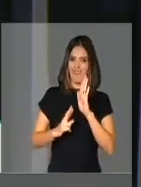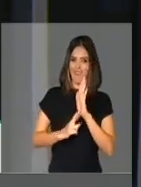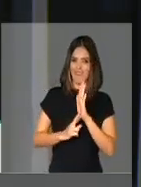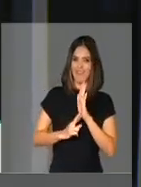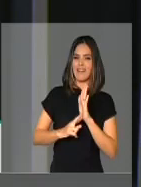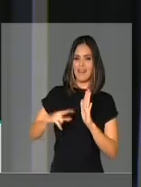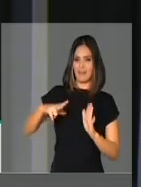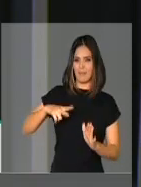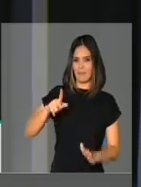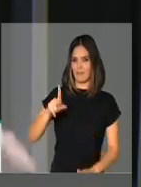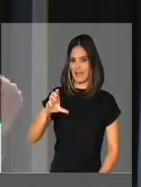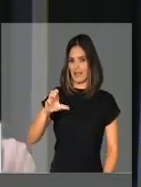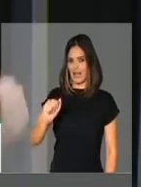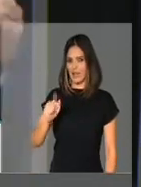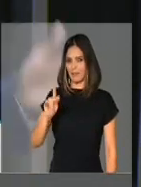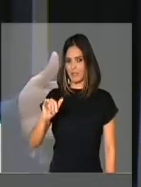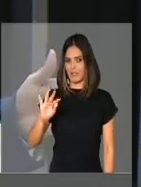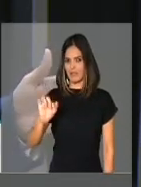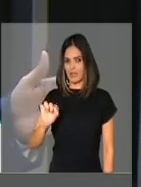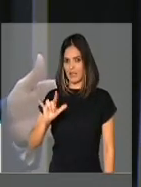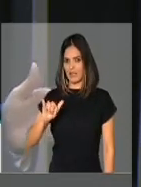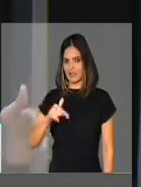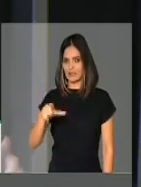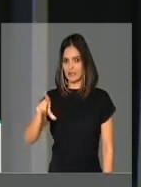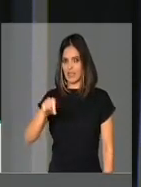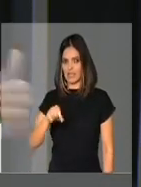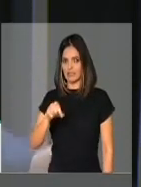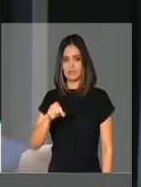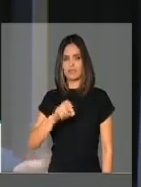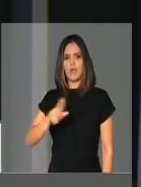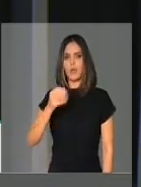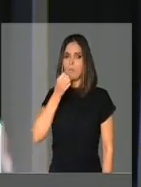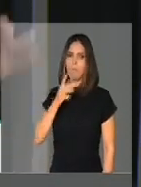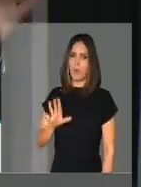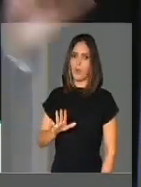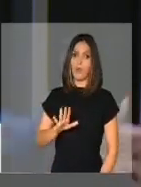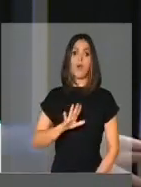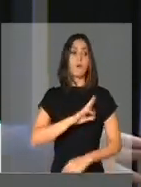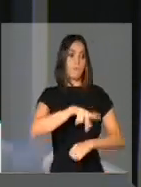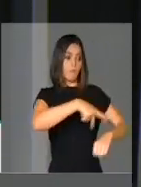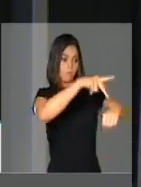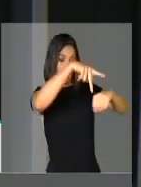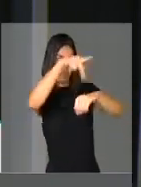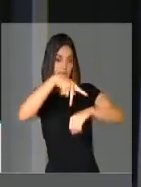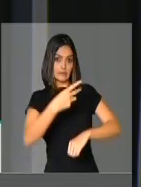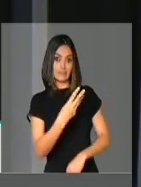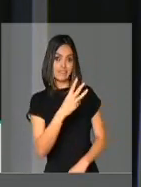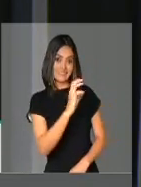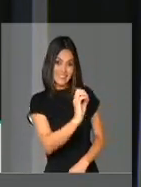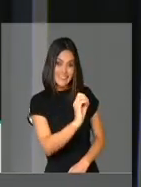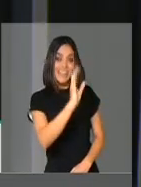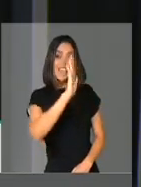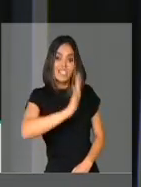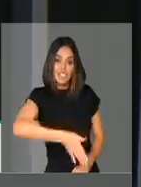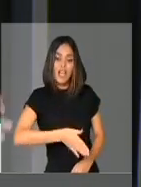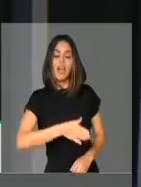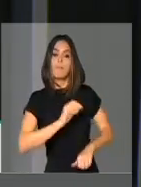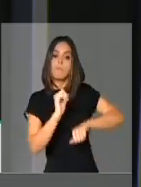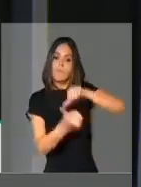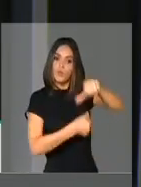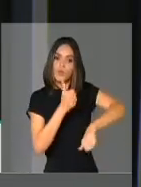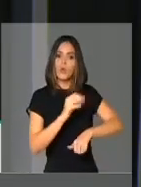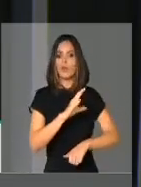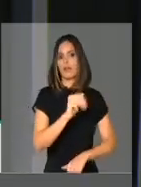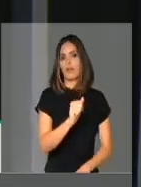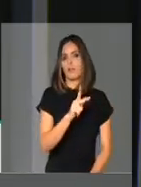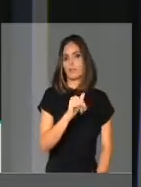não é bom para o Brasil. 30 países que instituíram voltaram atrás. E essa